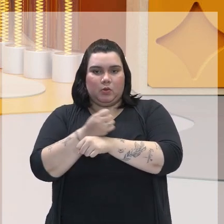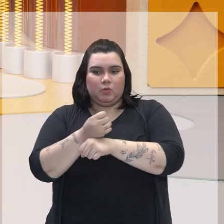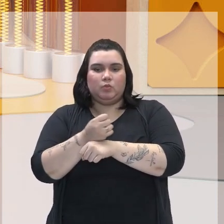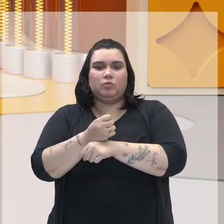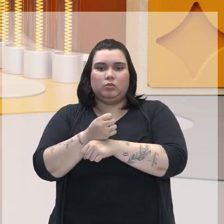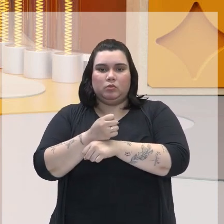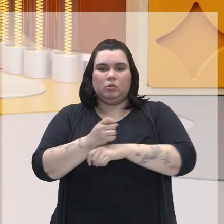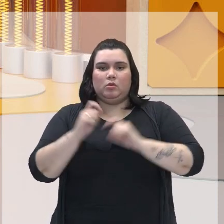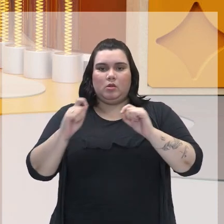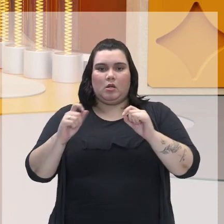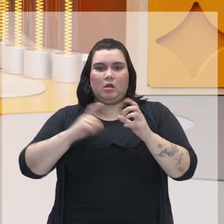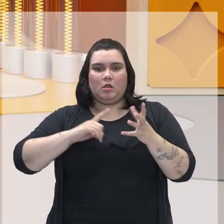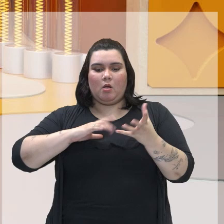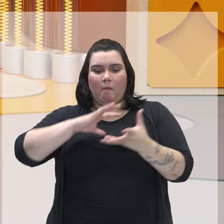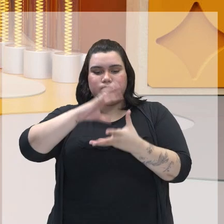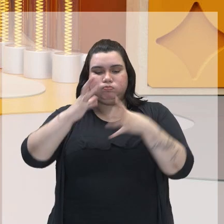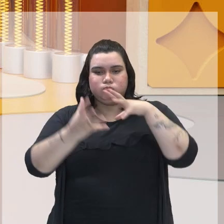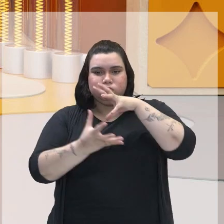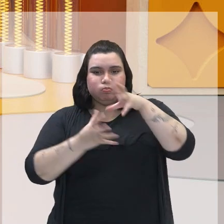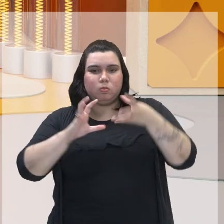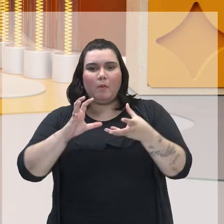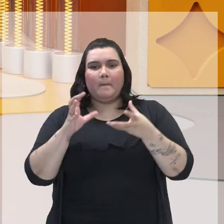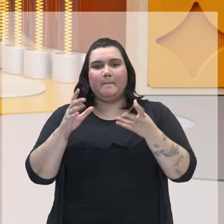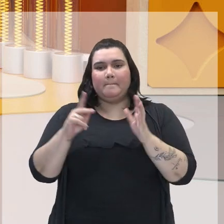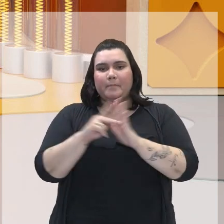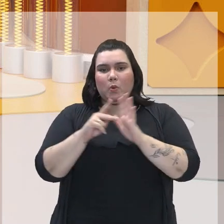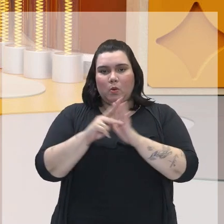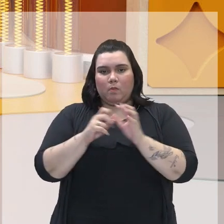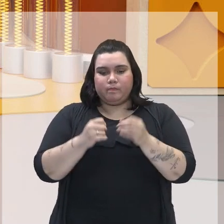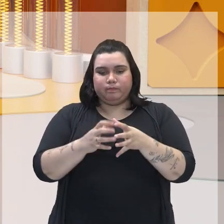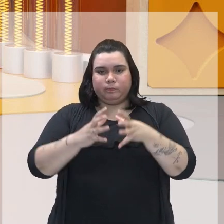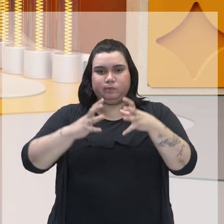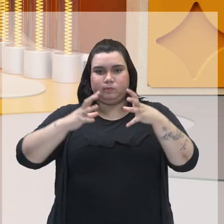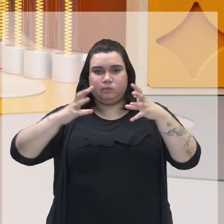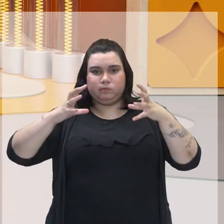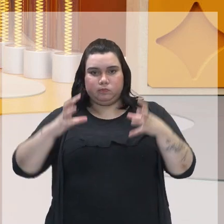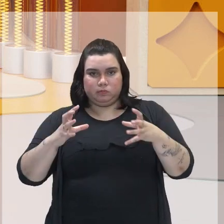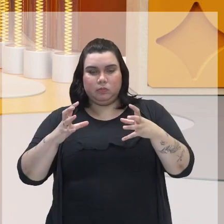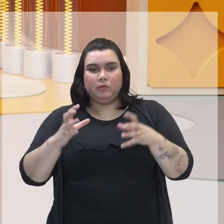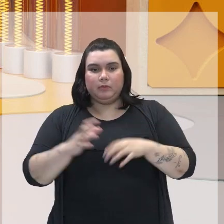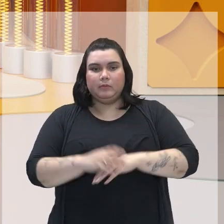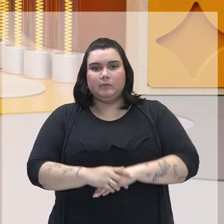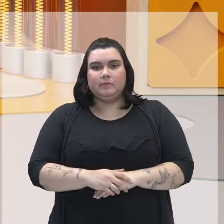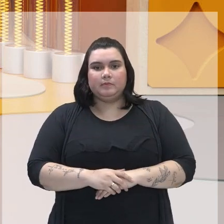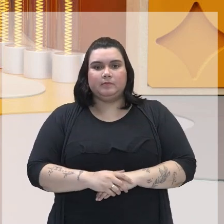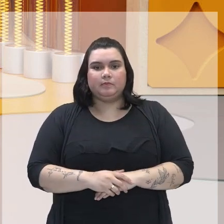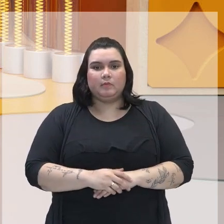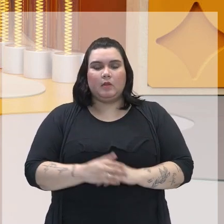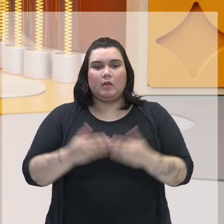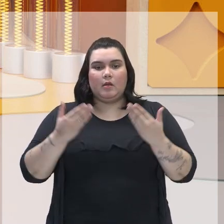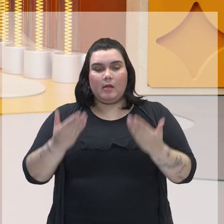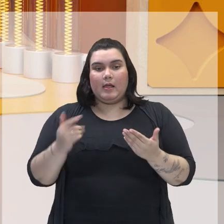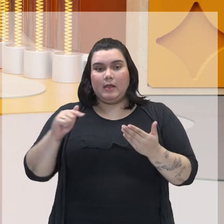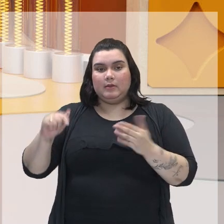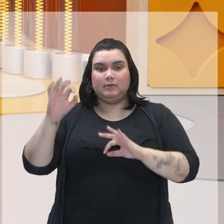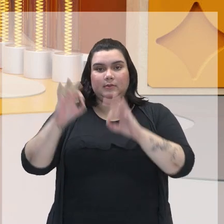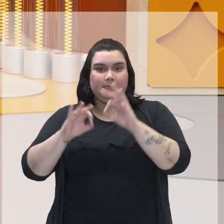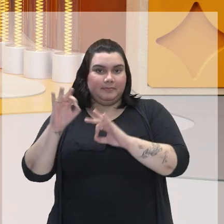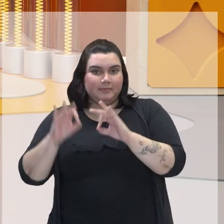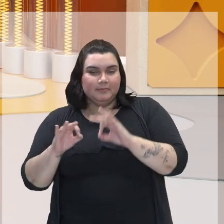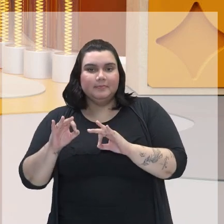que eram aquelas bolas de látex, né, que eram formadas a partir da sua defumação. Então, o processo de